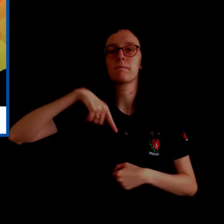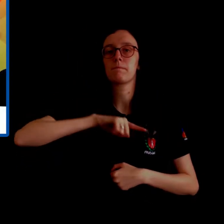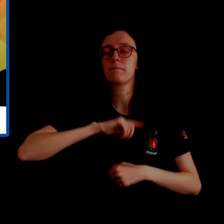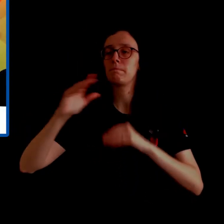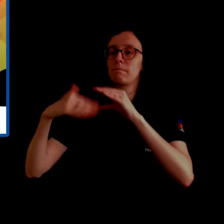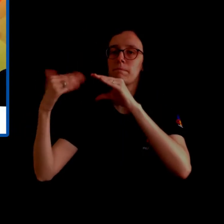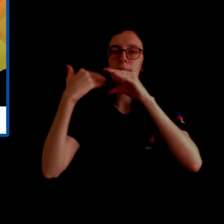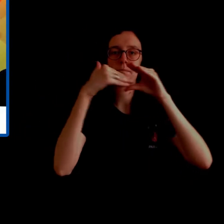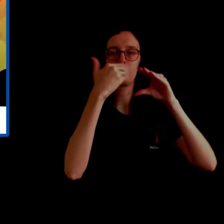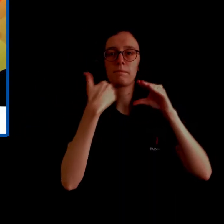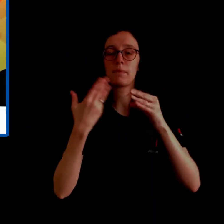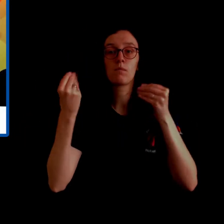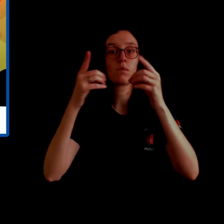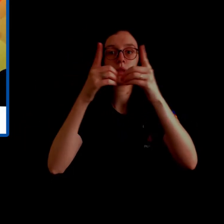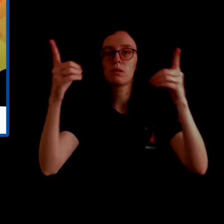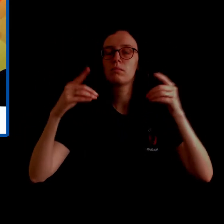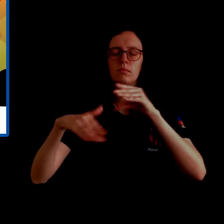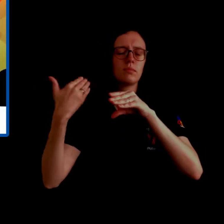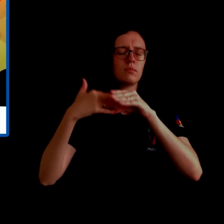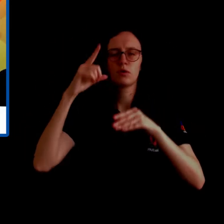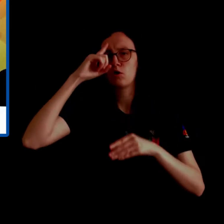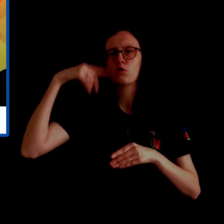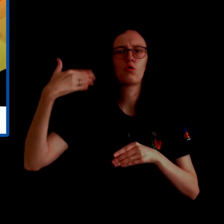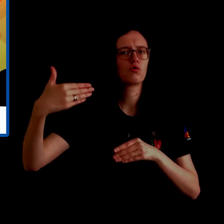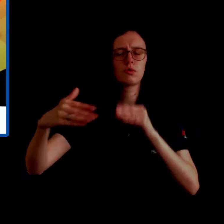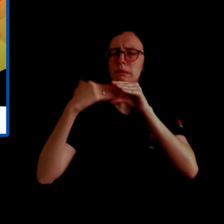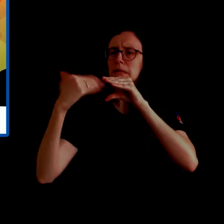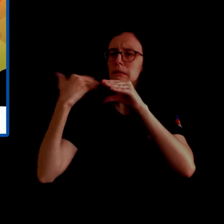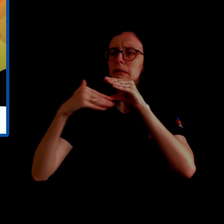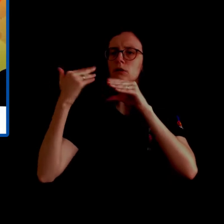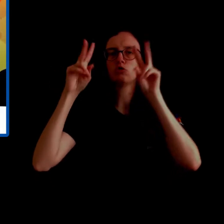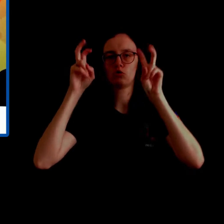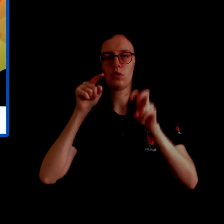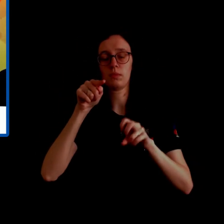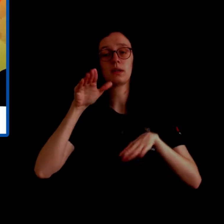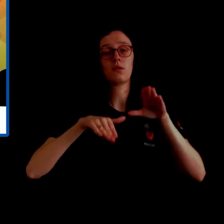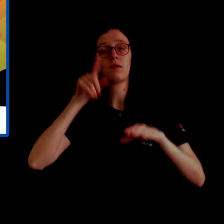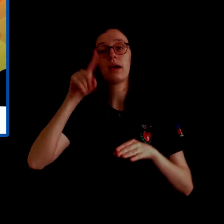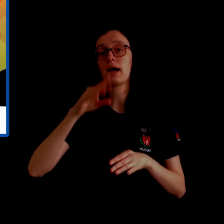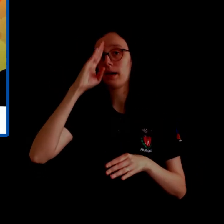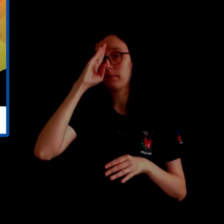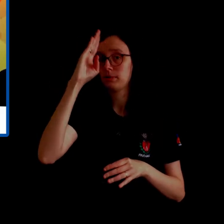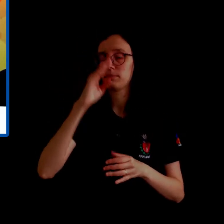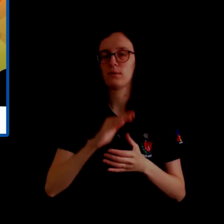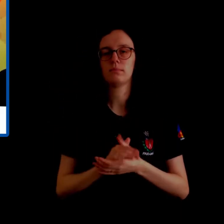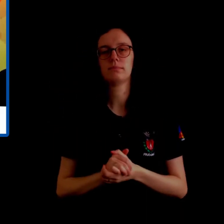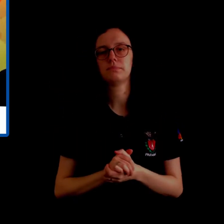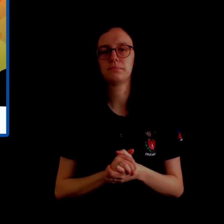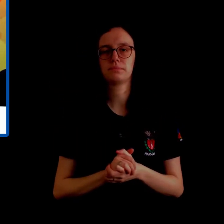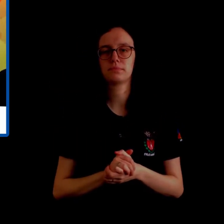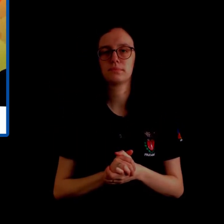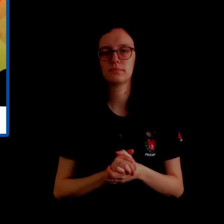recebemos aqui no nosso departamento todos os dias, tá certo? Talvez seja uma das principais demandas.